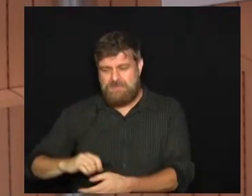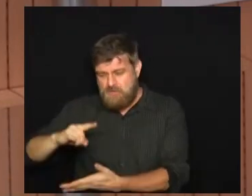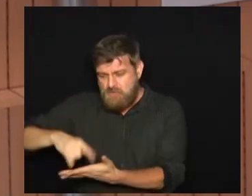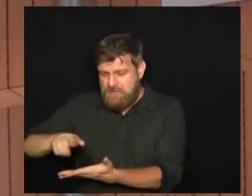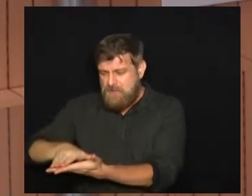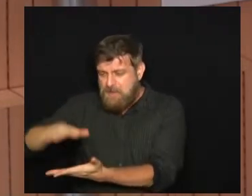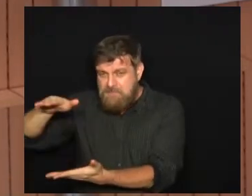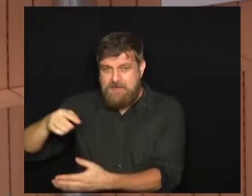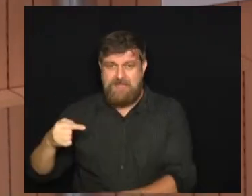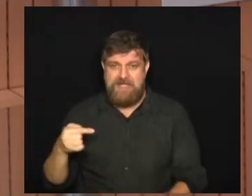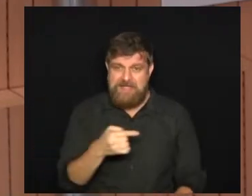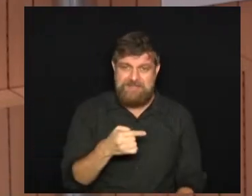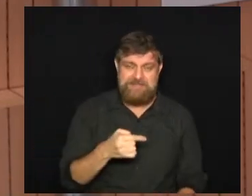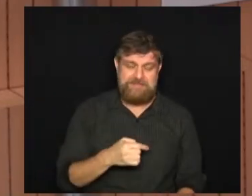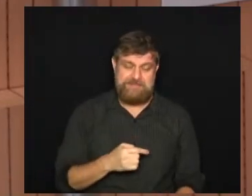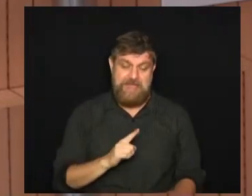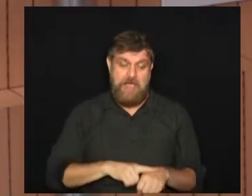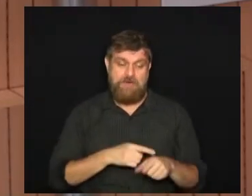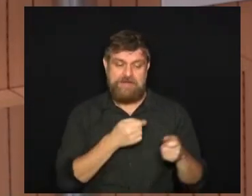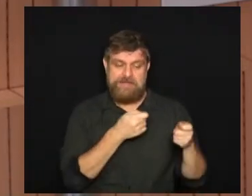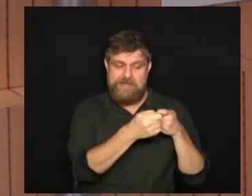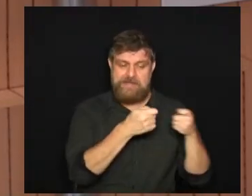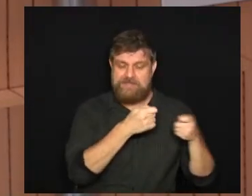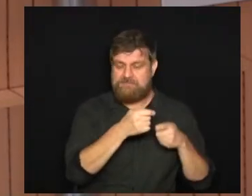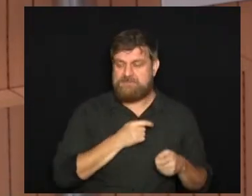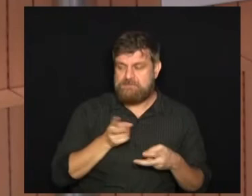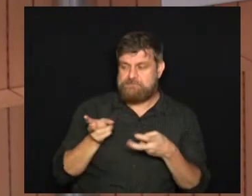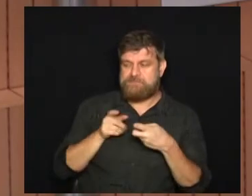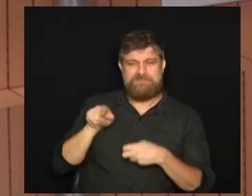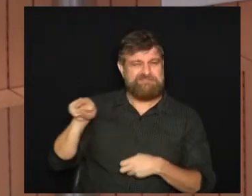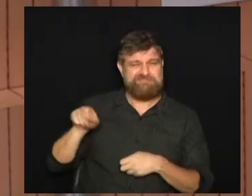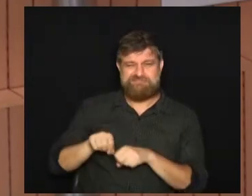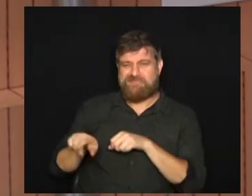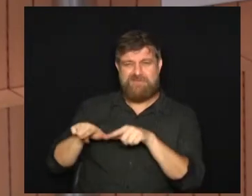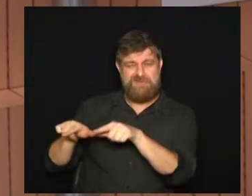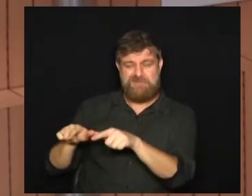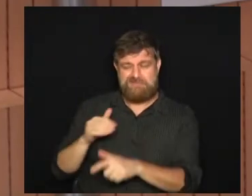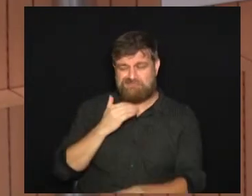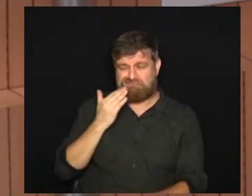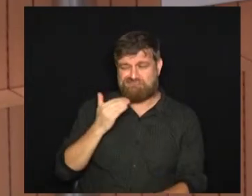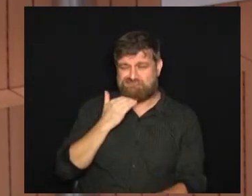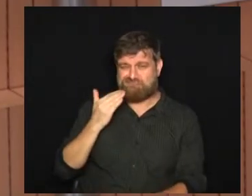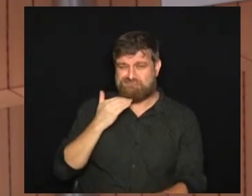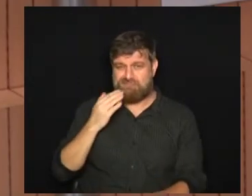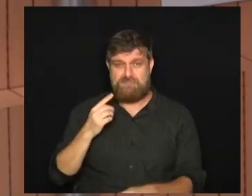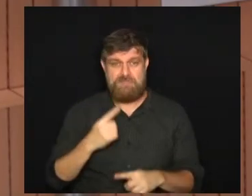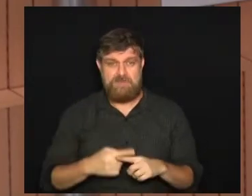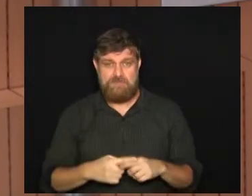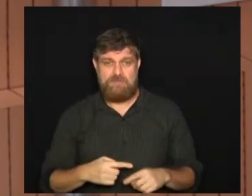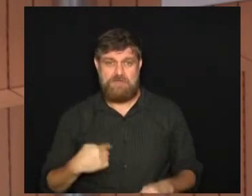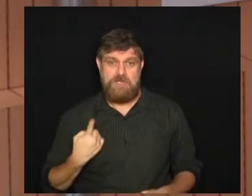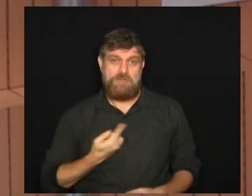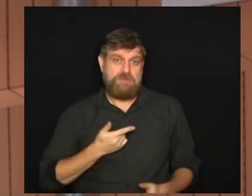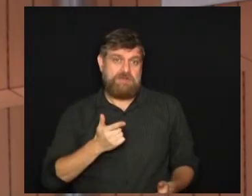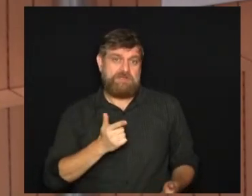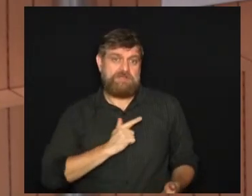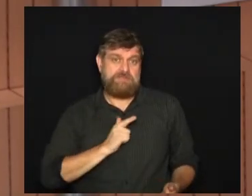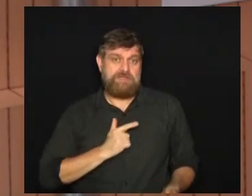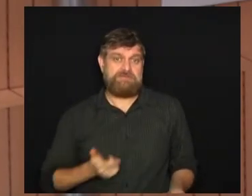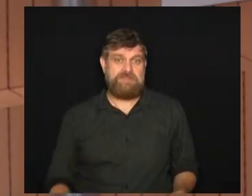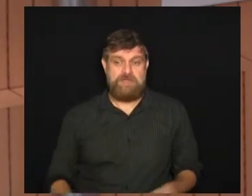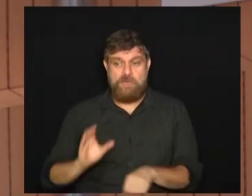entrevista, penso eu, né, que tem a barreira, né? Porque nós não temos assim também um curso